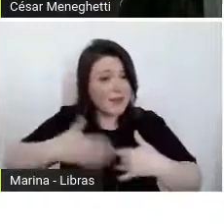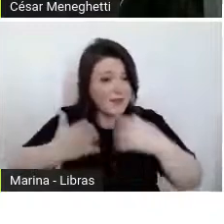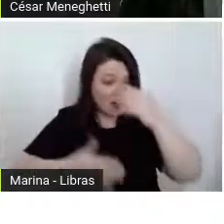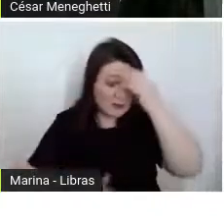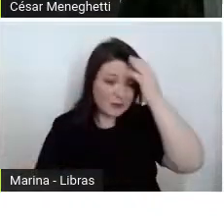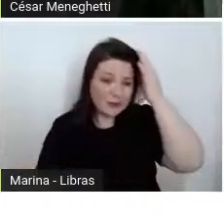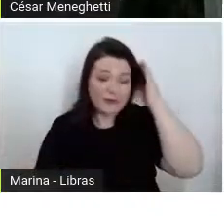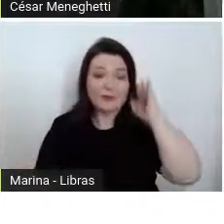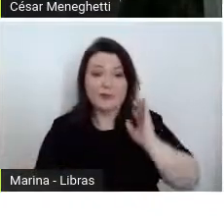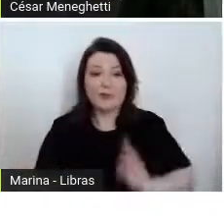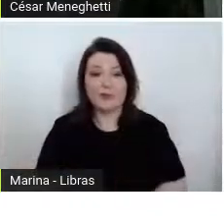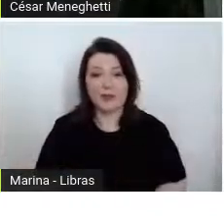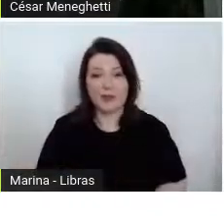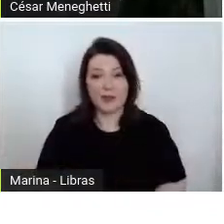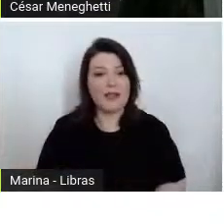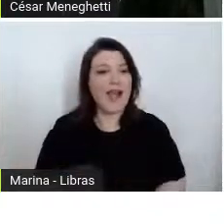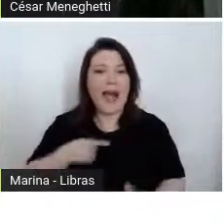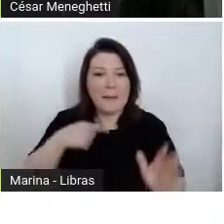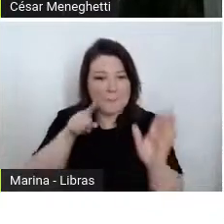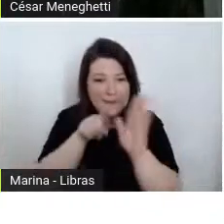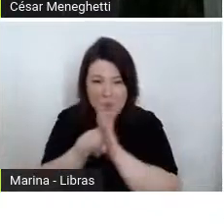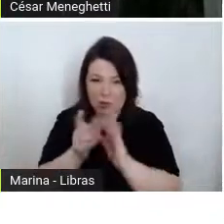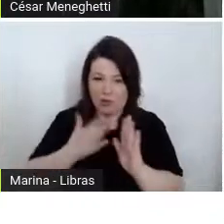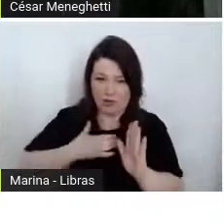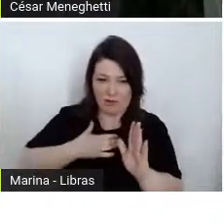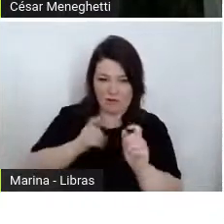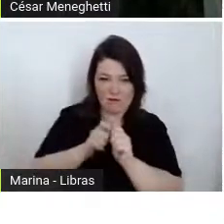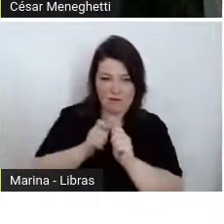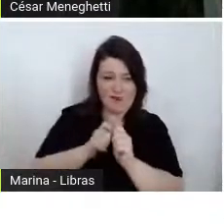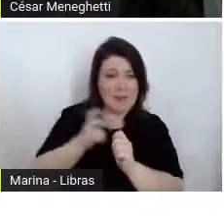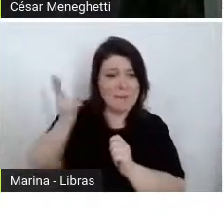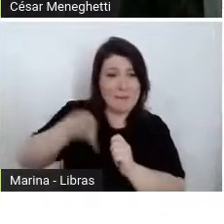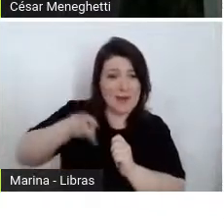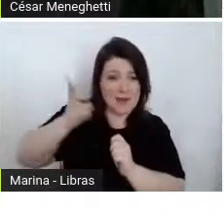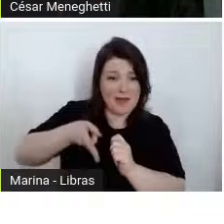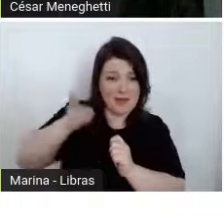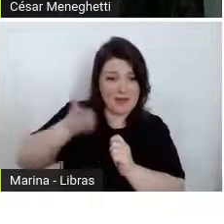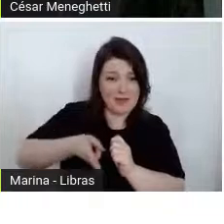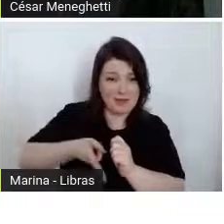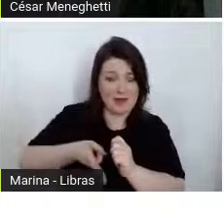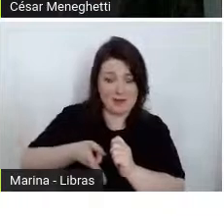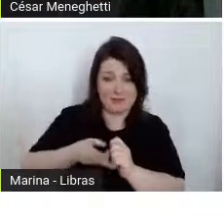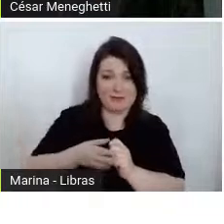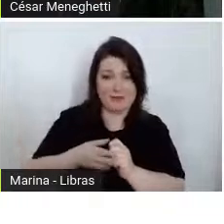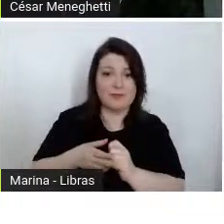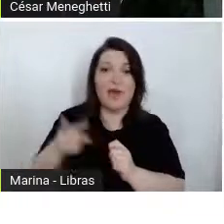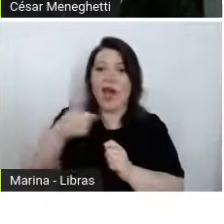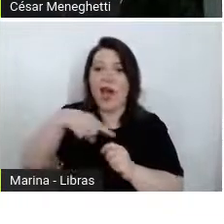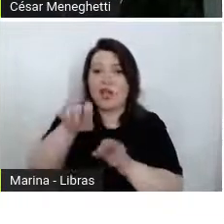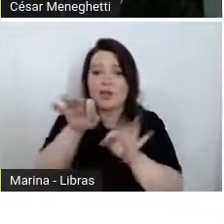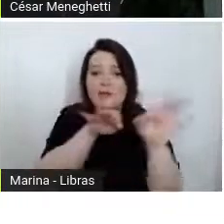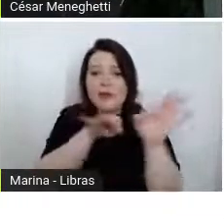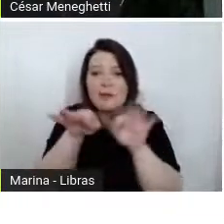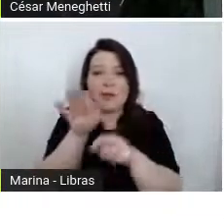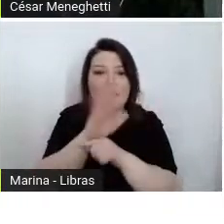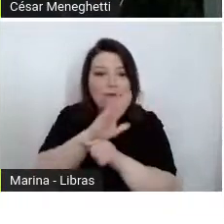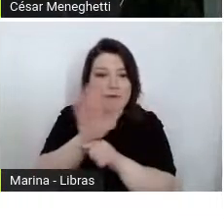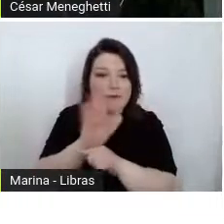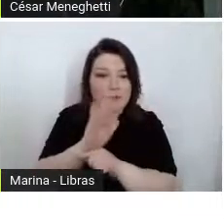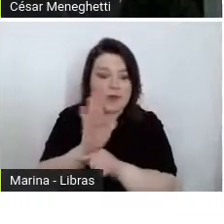como as perguntas eram as mesmas, era como a gente montou esse filme como se